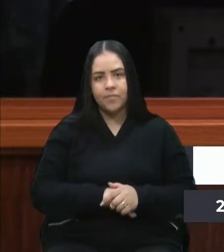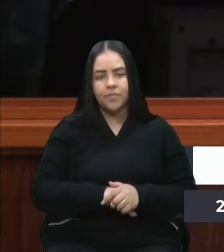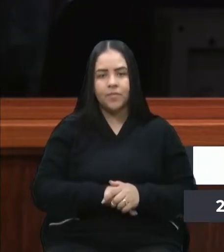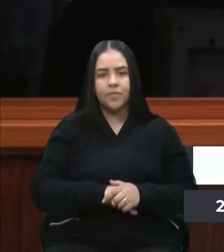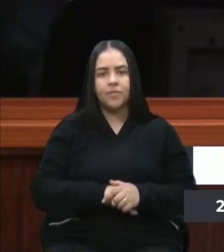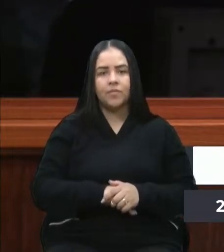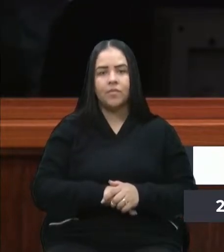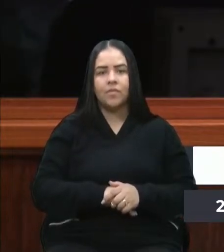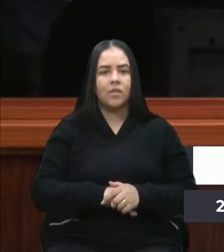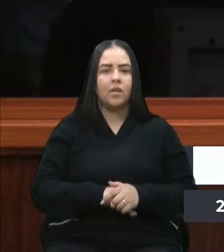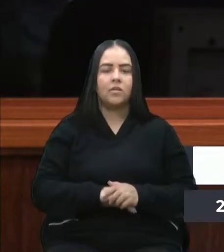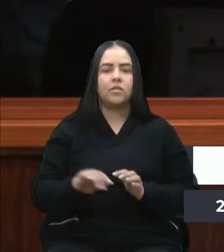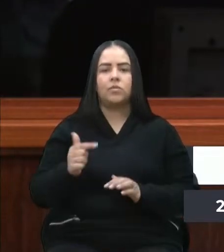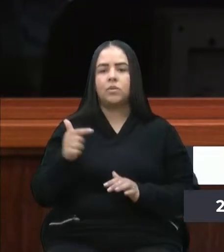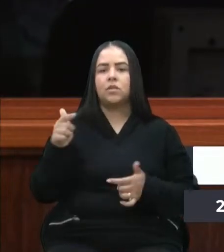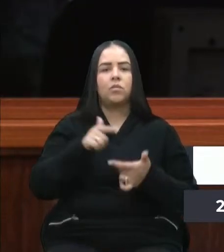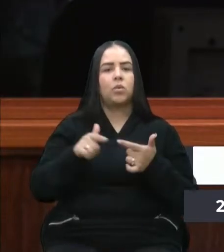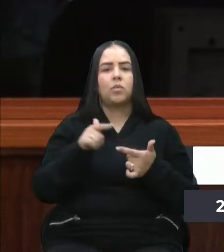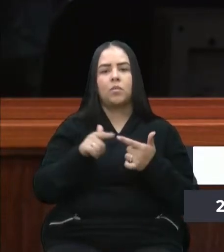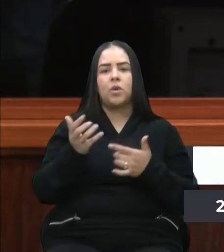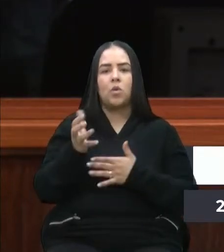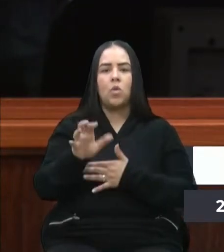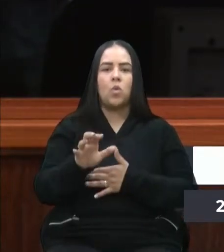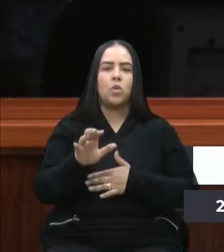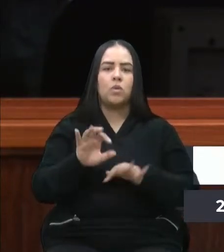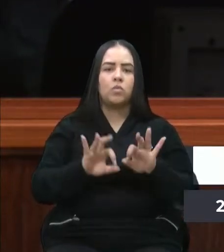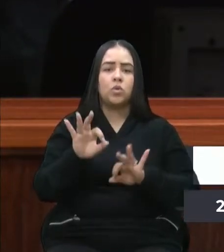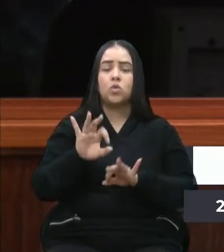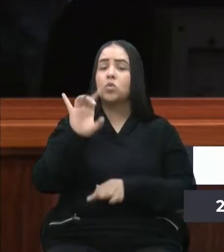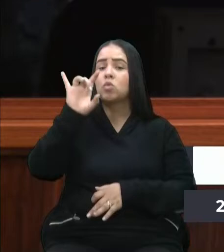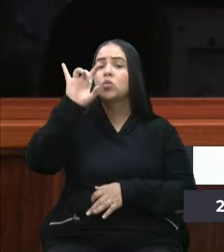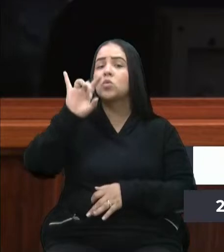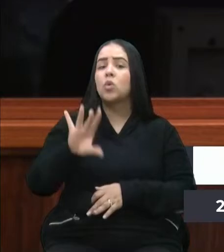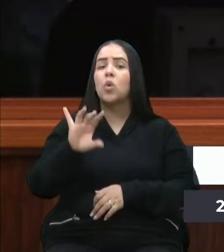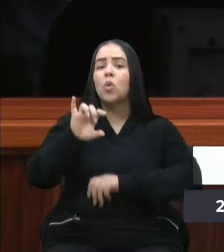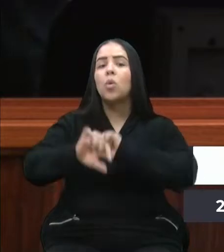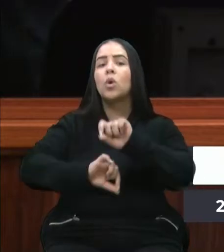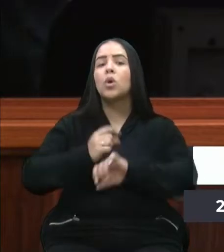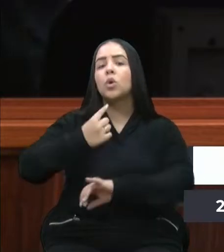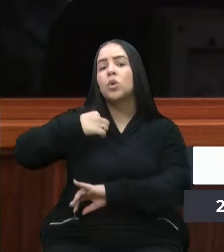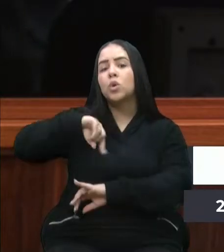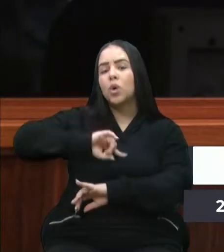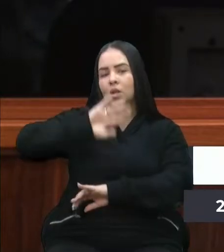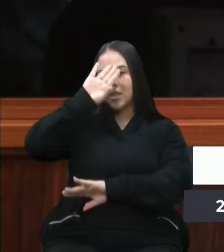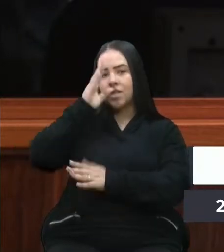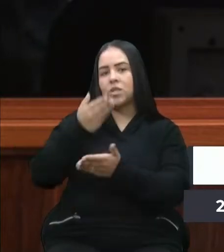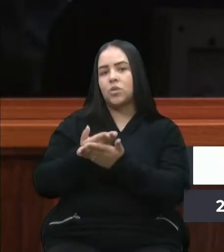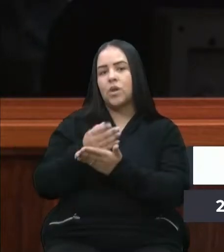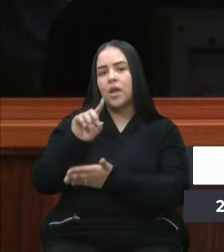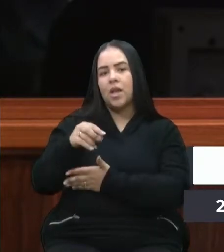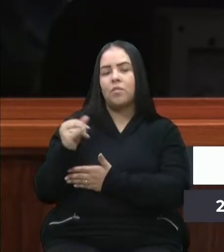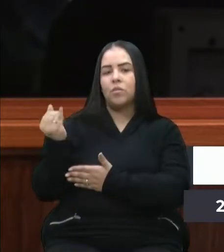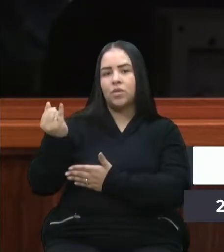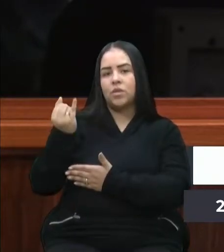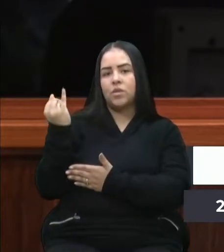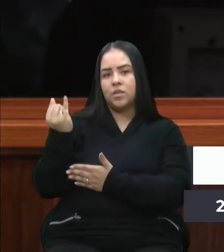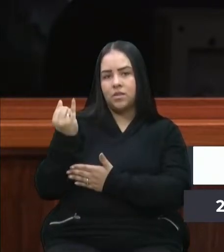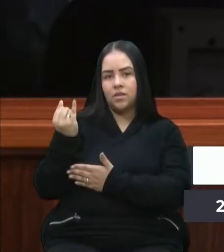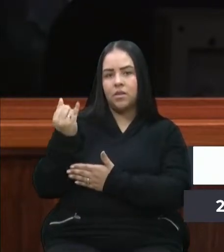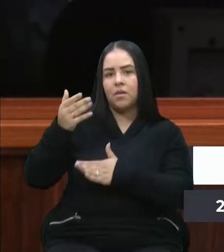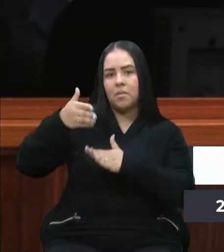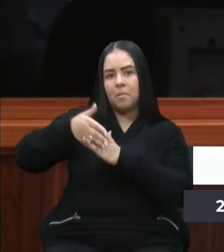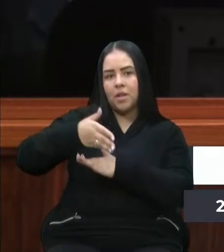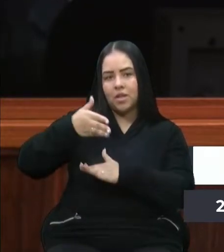em contrariedade ao projeto, ele só traz uma questão que a gente acredita ser importante, que é a